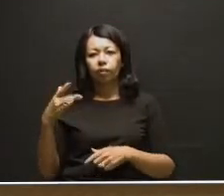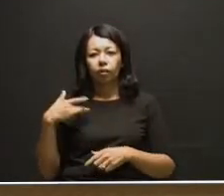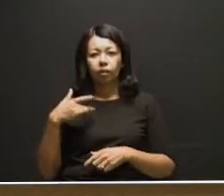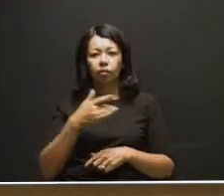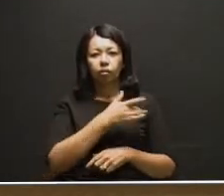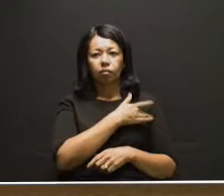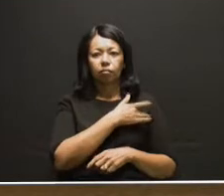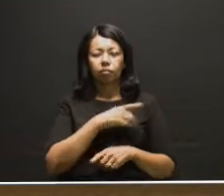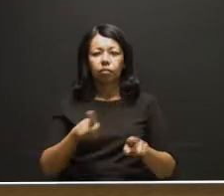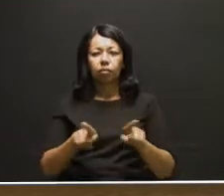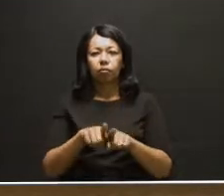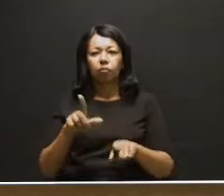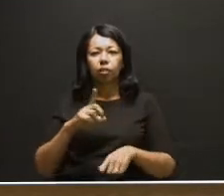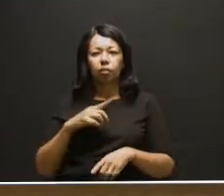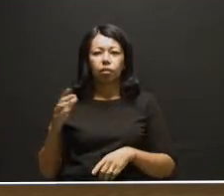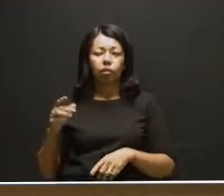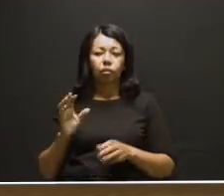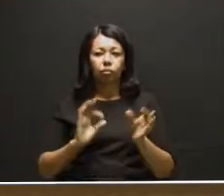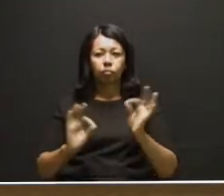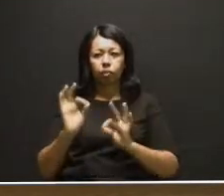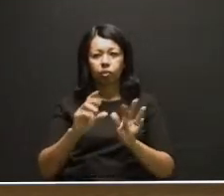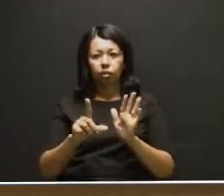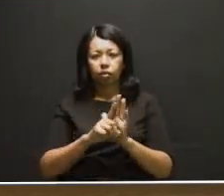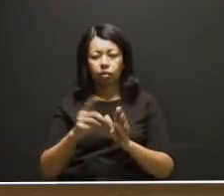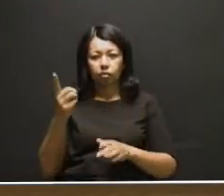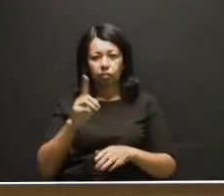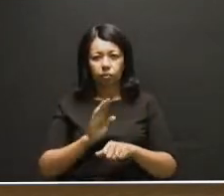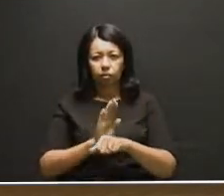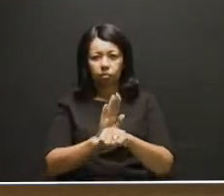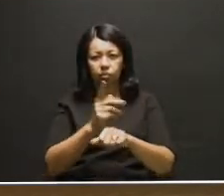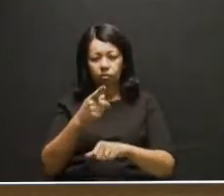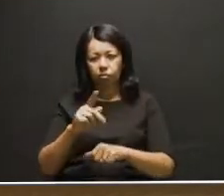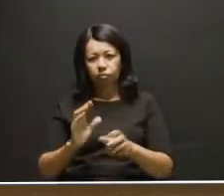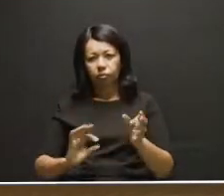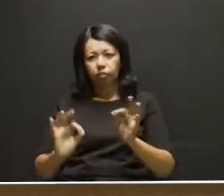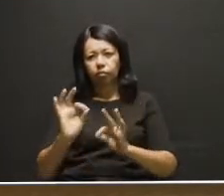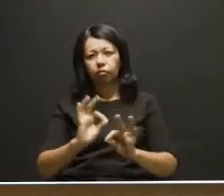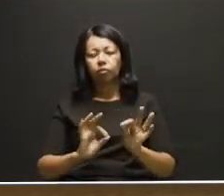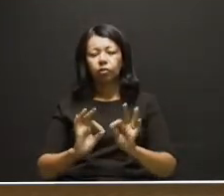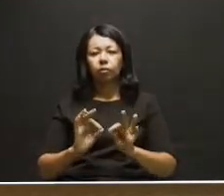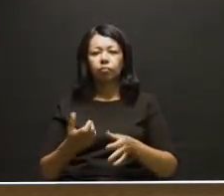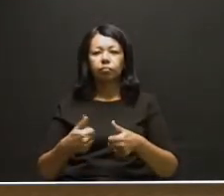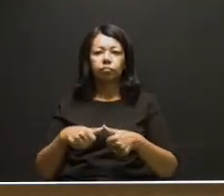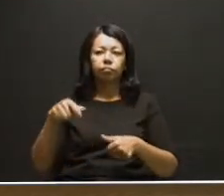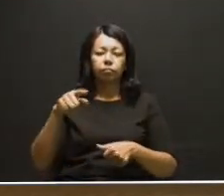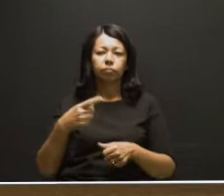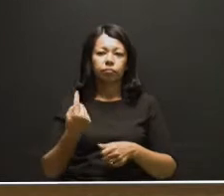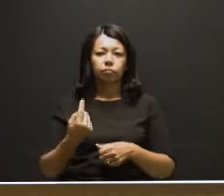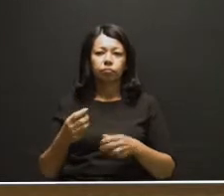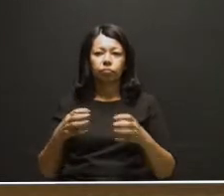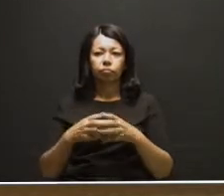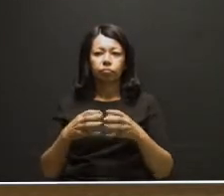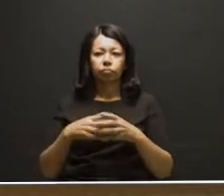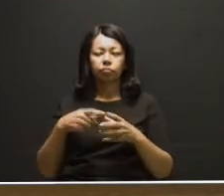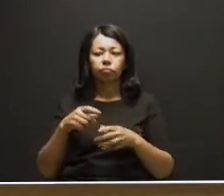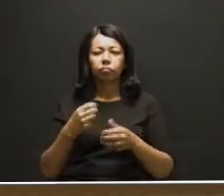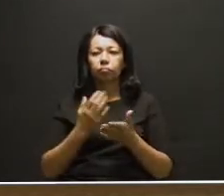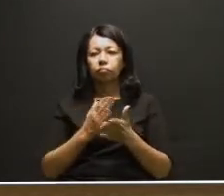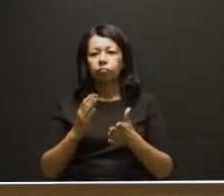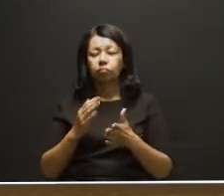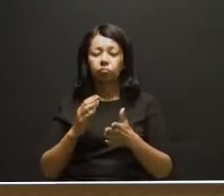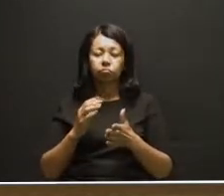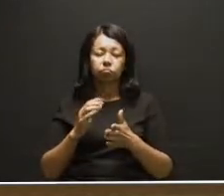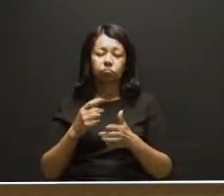também tem um projeto de lei que que vem para ajudar o seu projecto complementar que nós estamos aqui num conjunto para resolver o todo